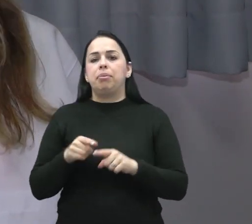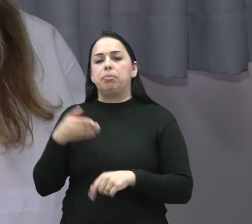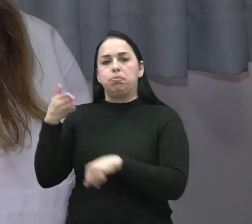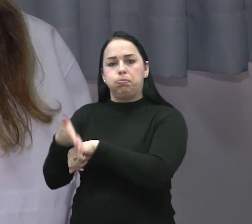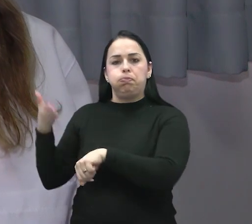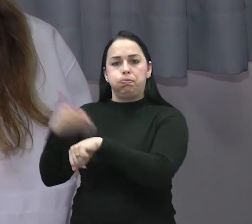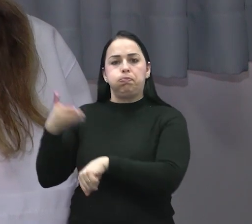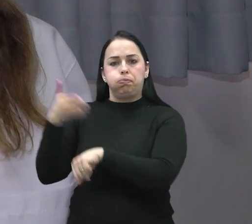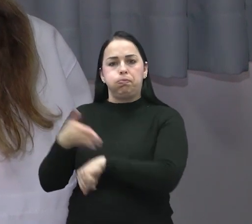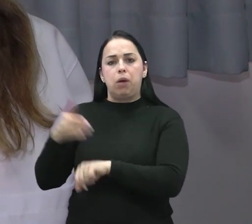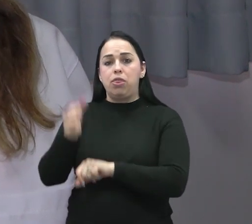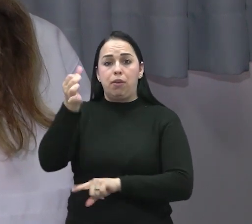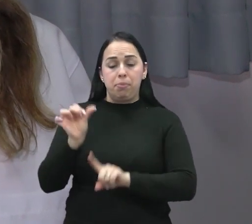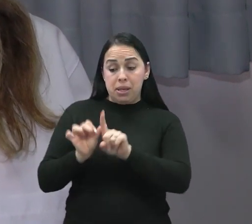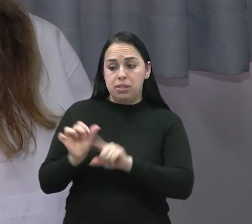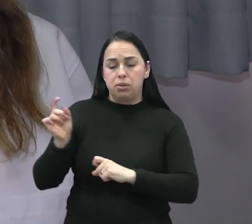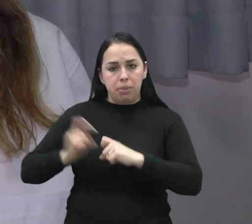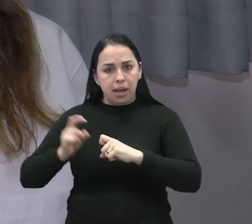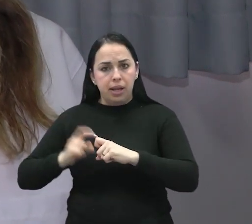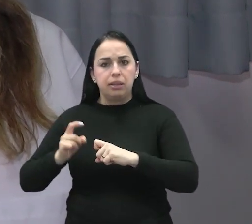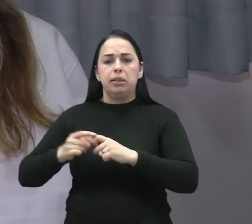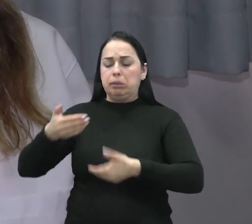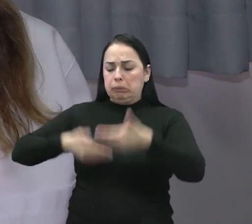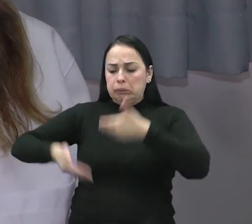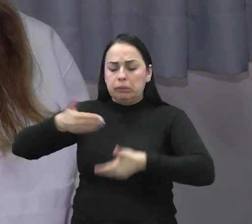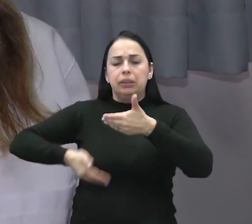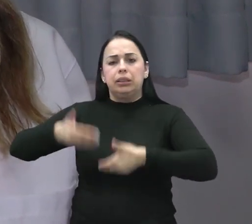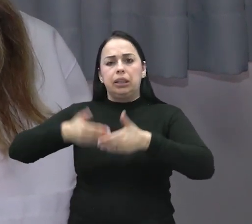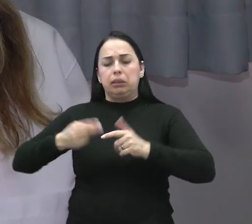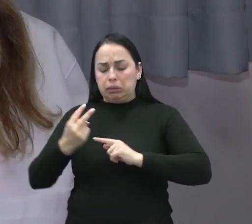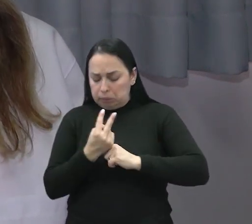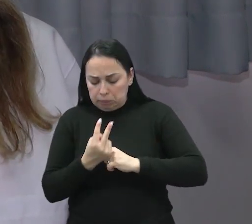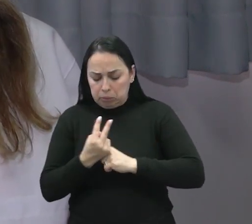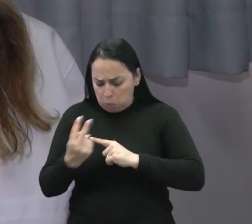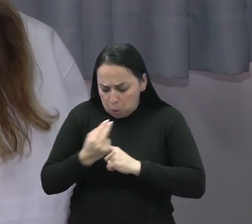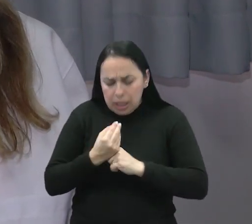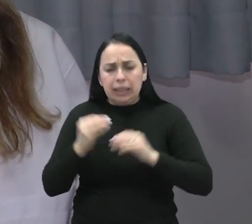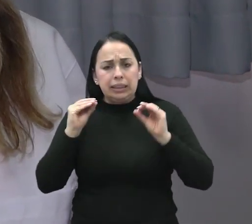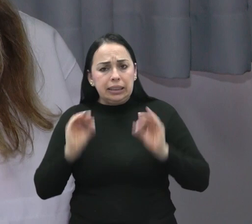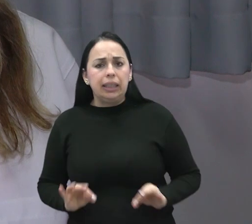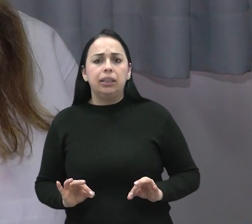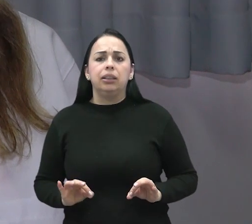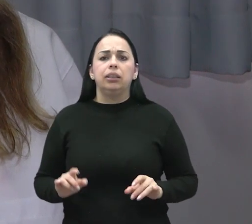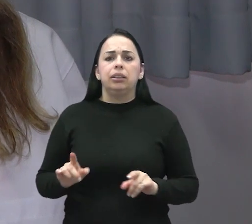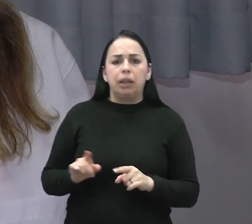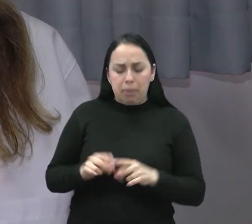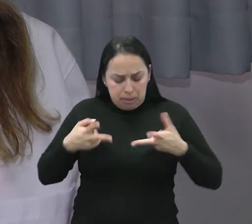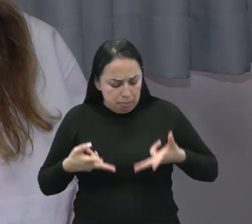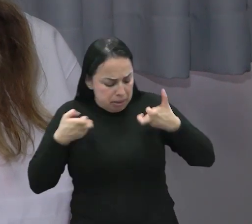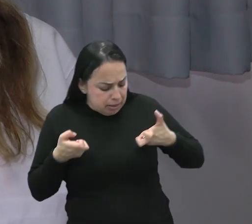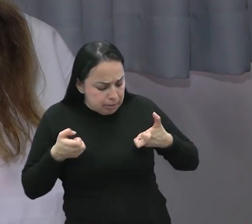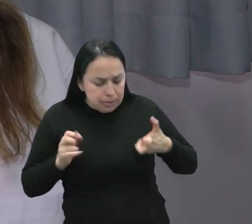E o pré-natal tem que ser mais atento mesmo, né? Como o nome diz, né? A obstetrícia estar ao lado, a gente tem que vigiar essa paciente, a gente